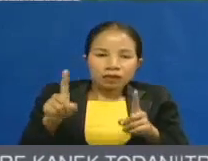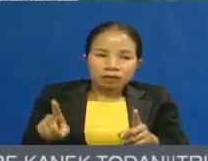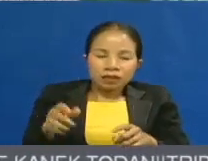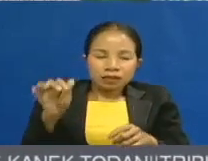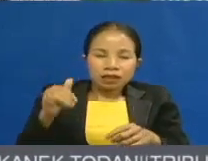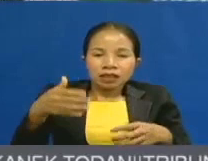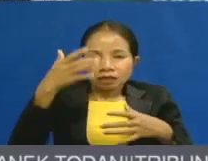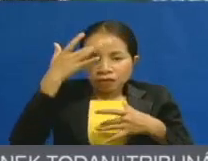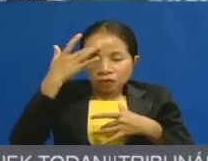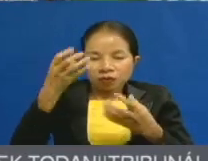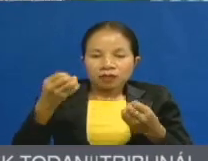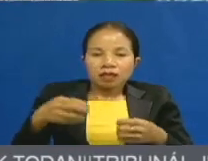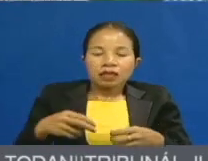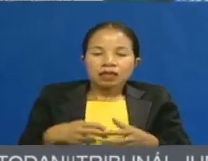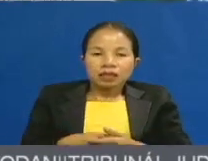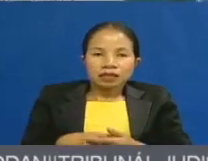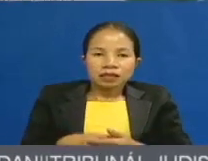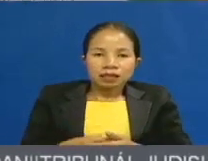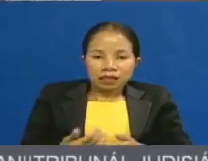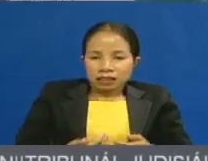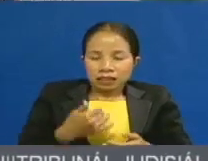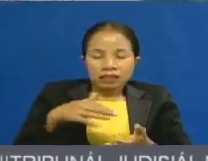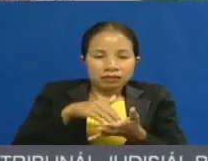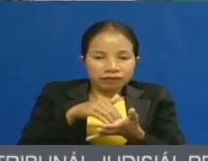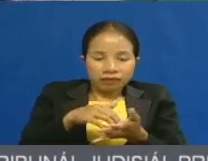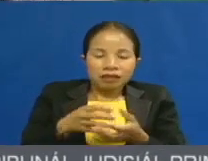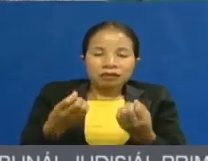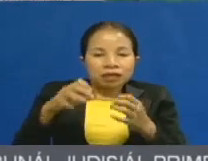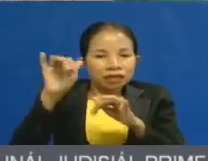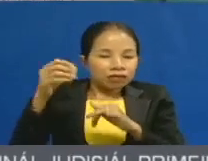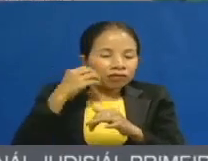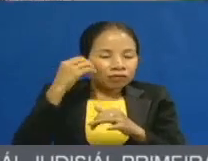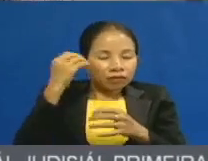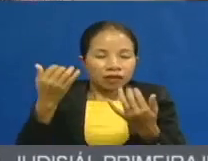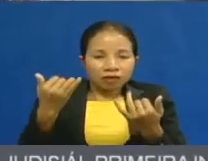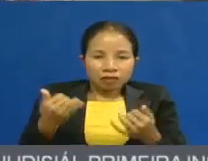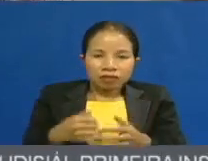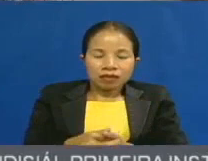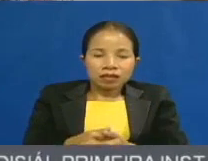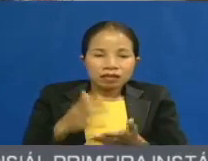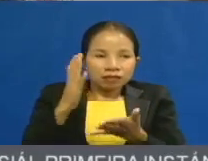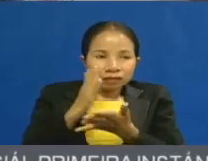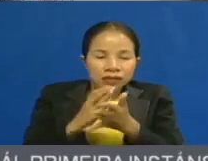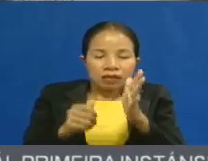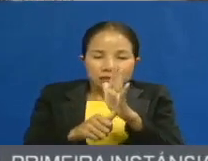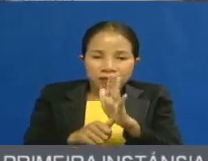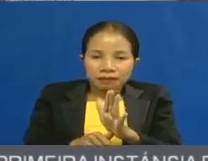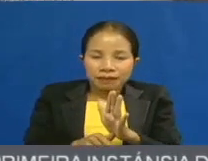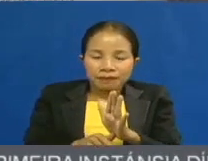a condição moras, balo stroke, balo ia uma rela. Agora, reforma ira nené, ba aposentação nené,